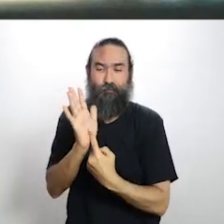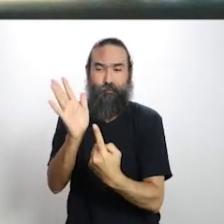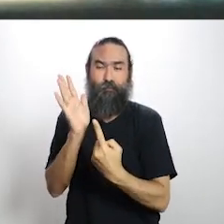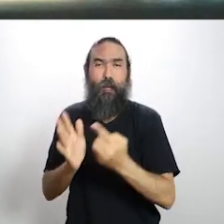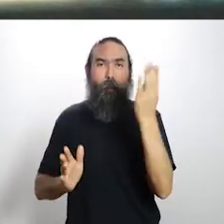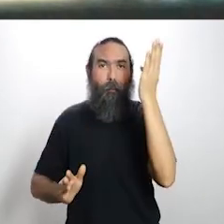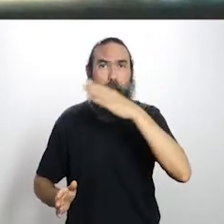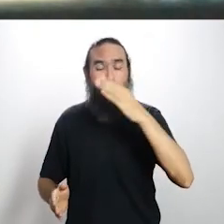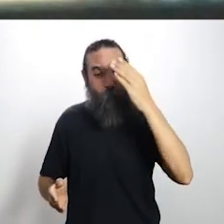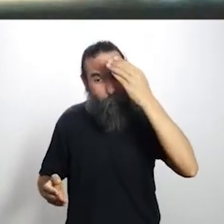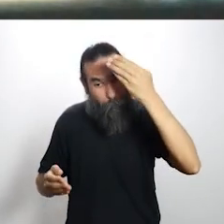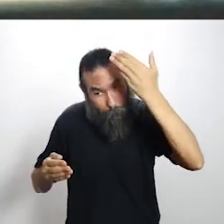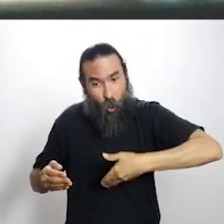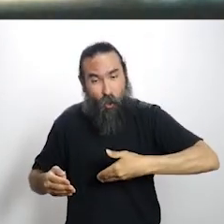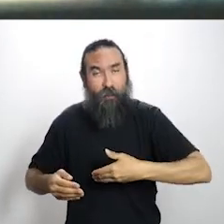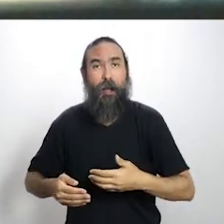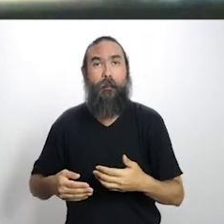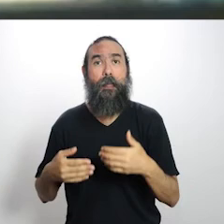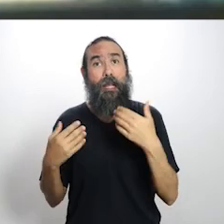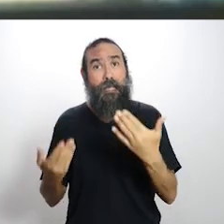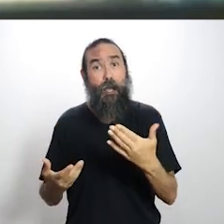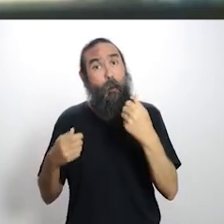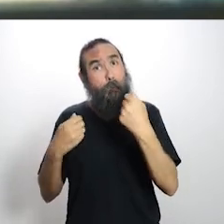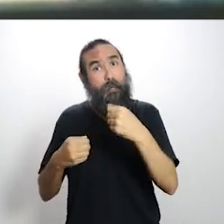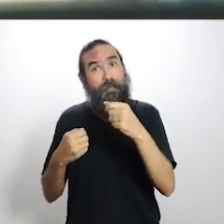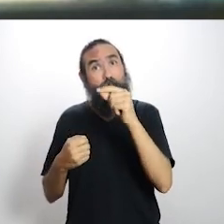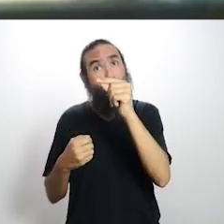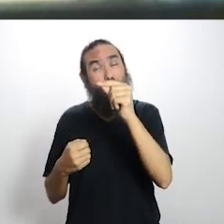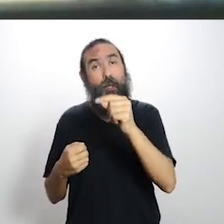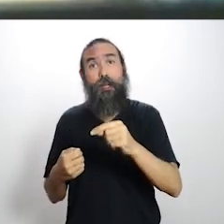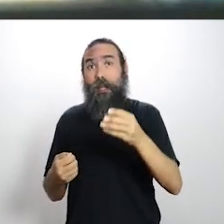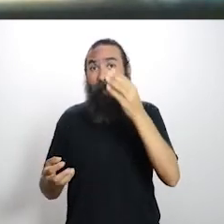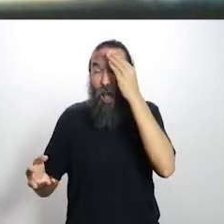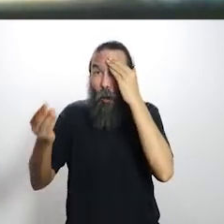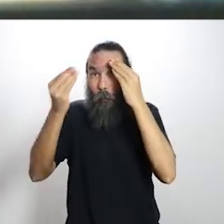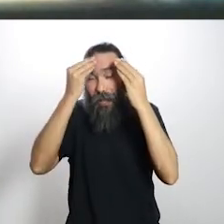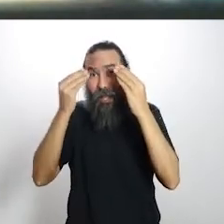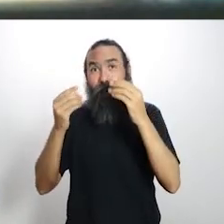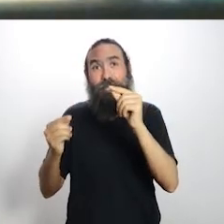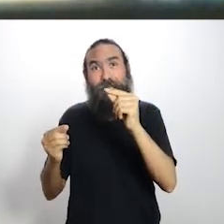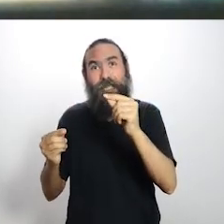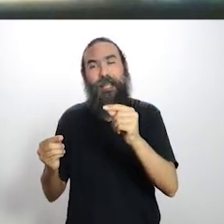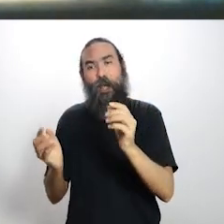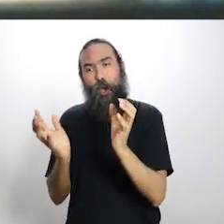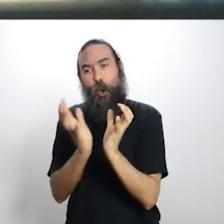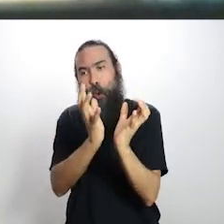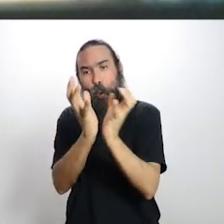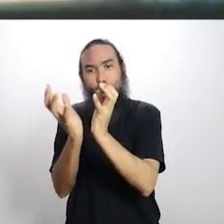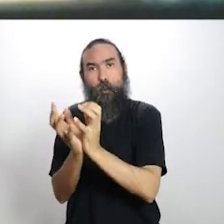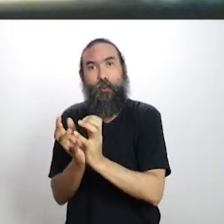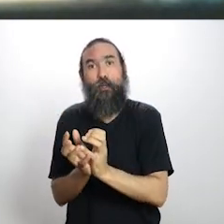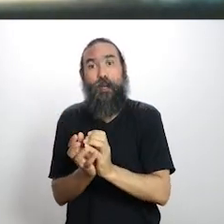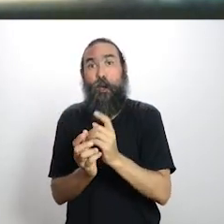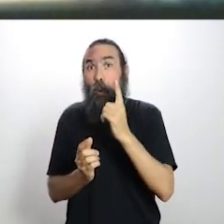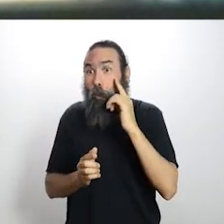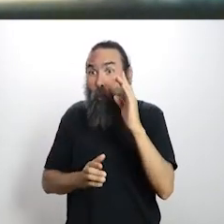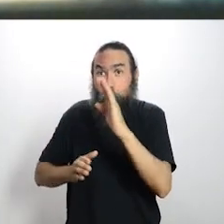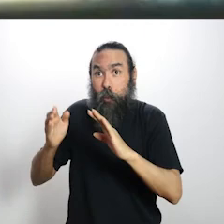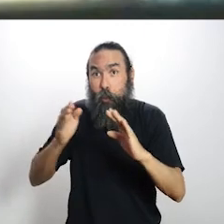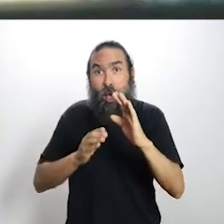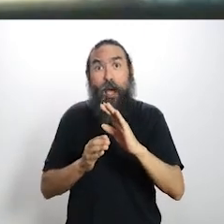nas políticas vigentes pode dar um respaldo jurídico e possibilidade de vocês atenderem a todos a esses territórios tá